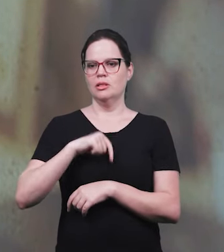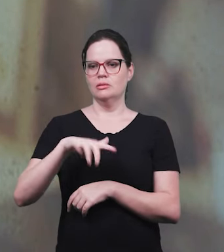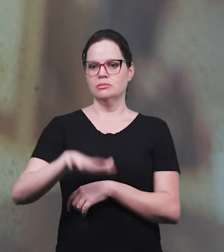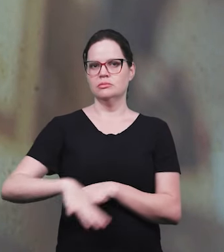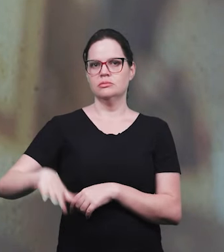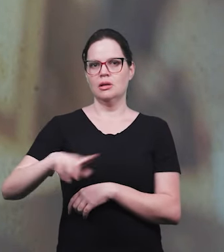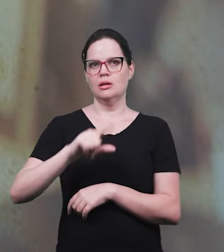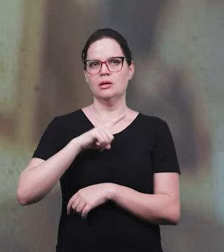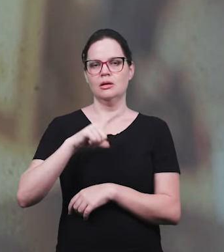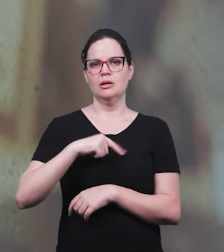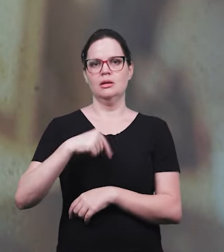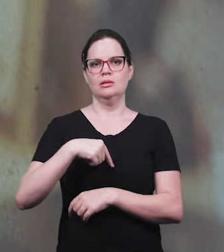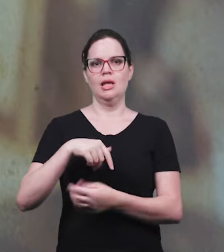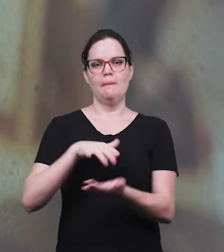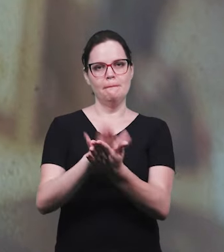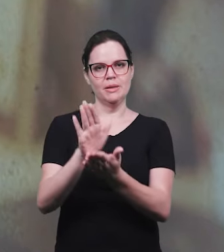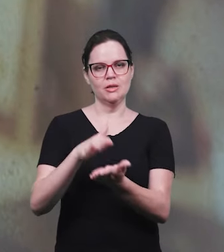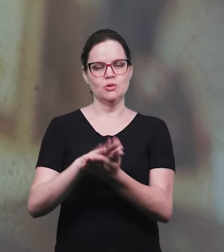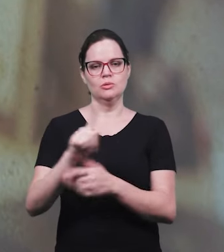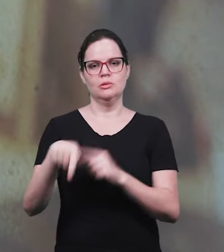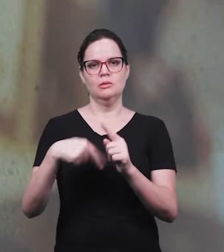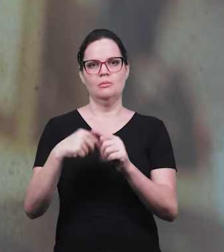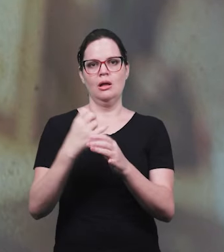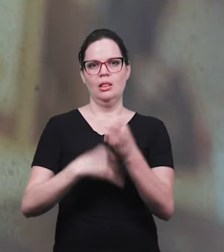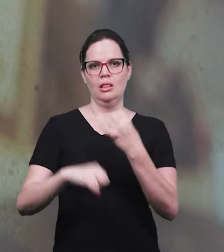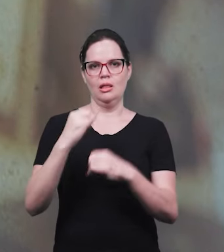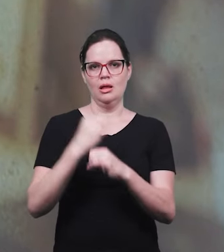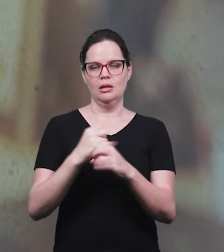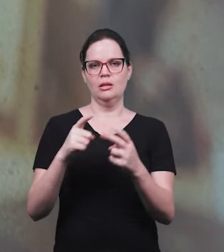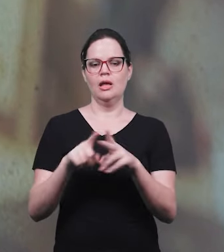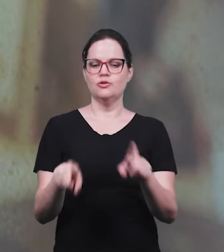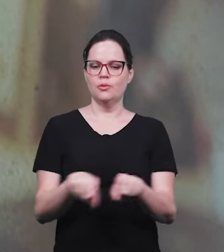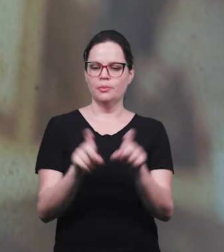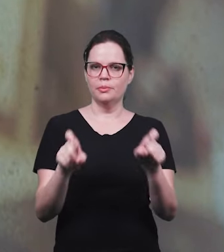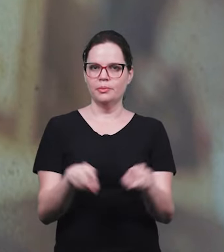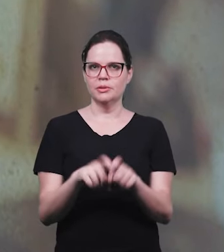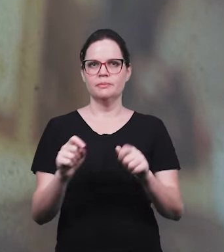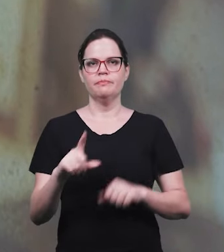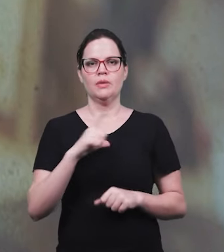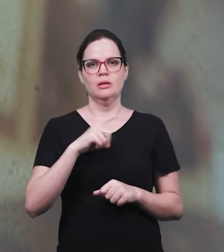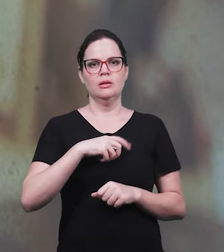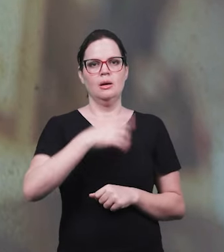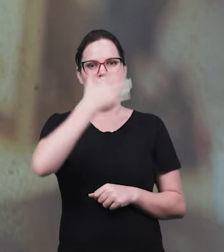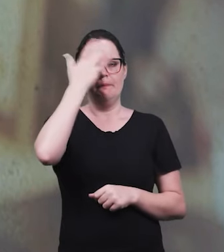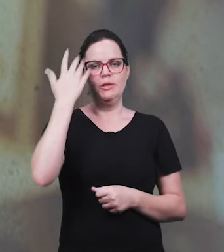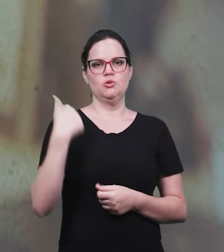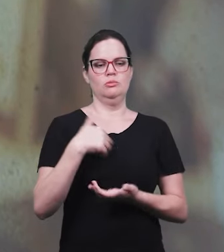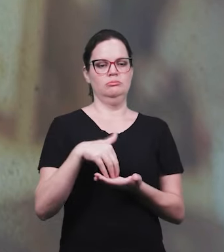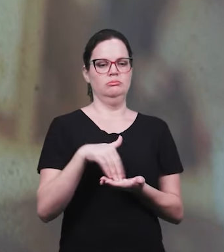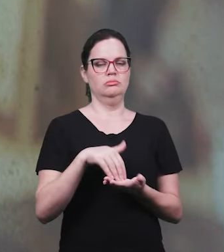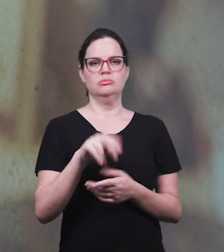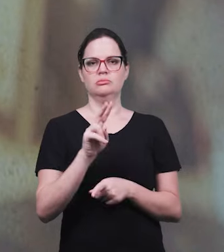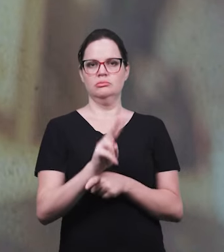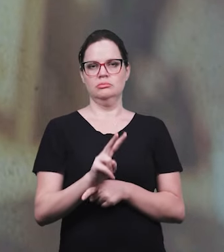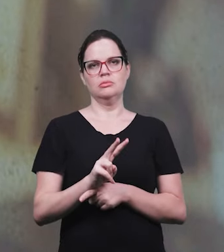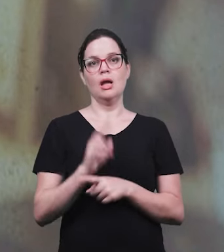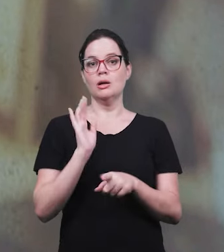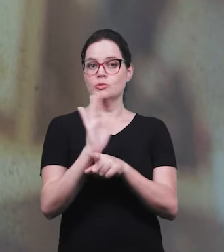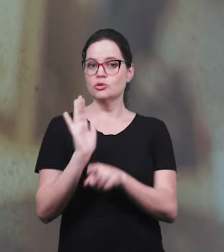ambiente com impressora, com internet, um computador, onde há até uma recepcionista. E isso ajuda muito